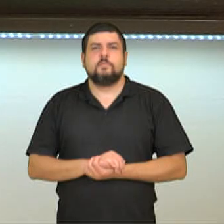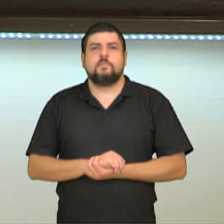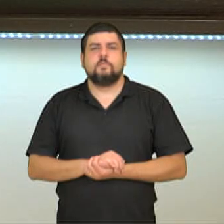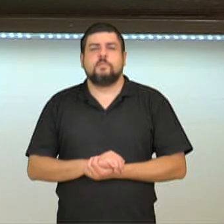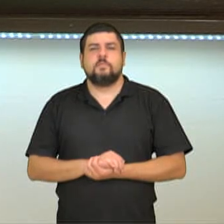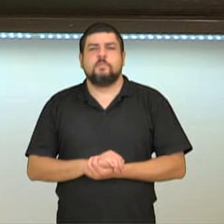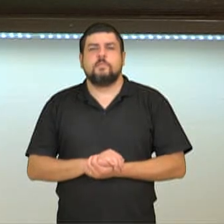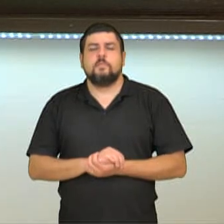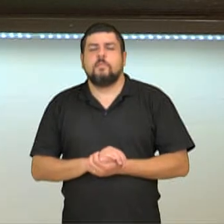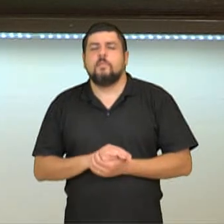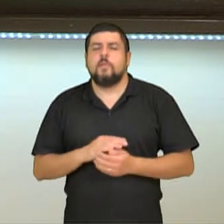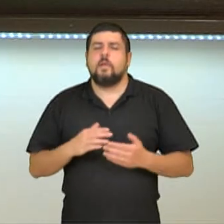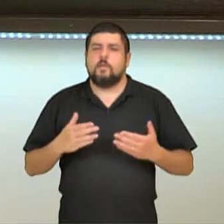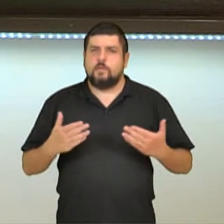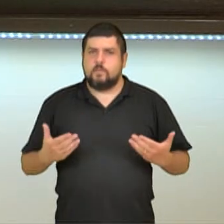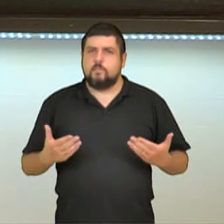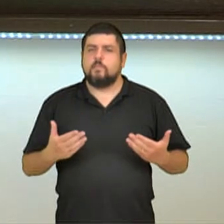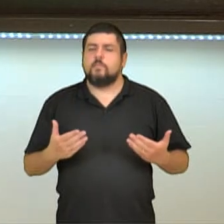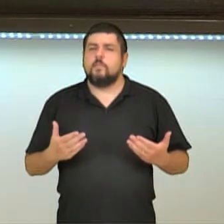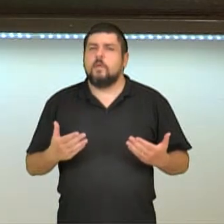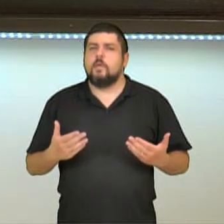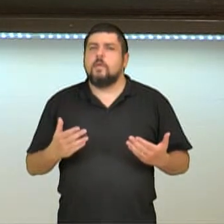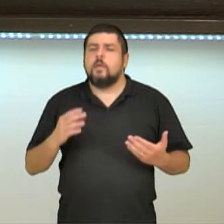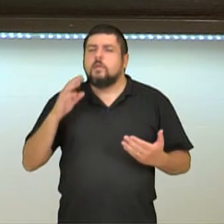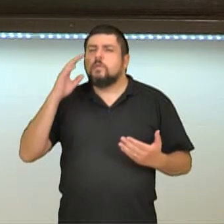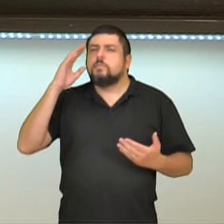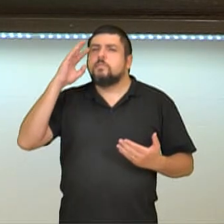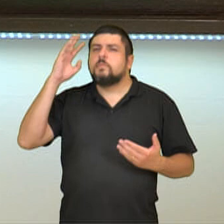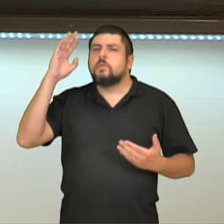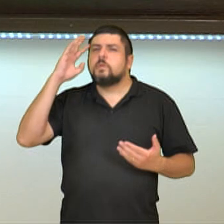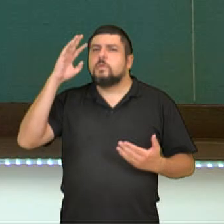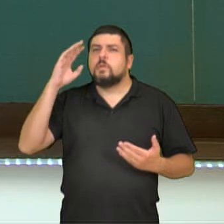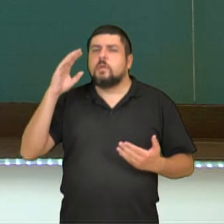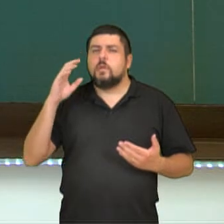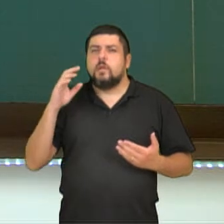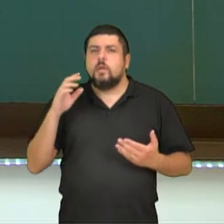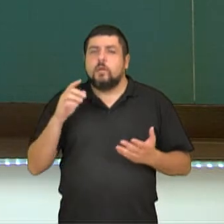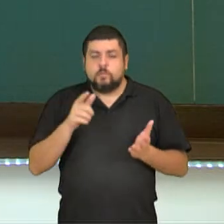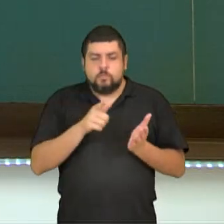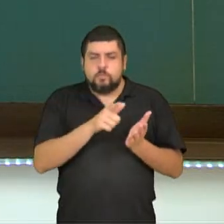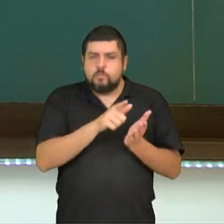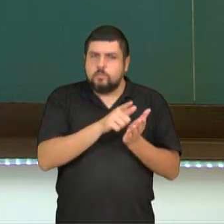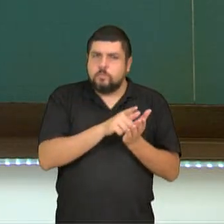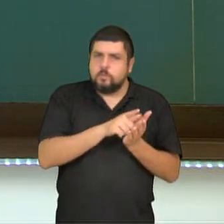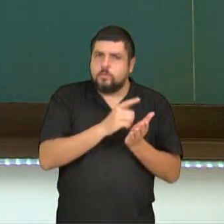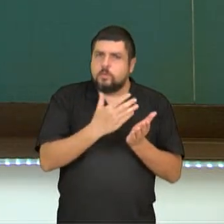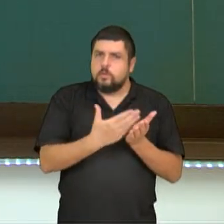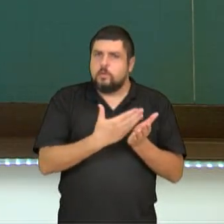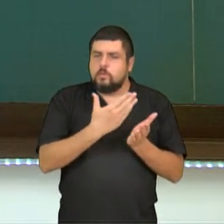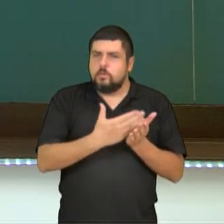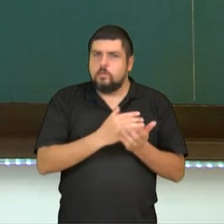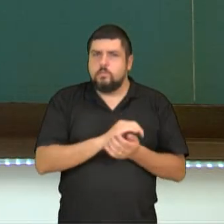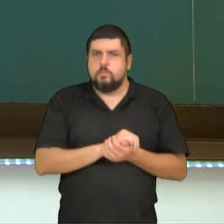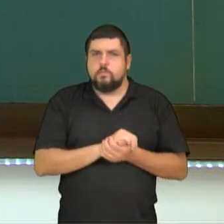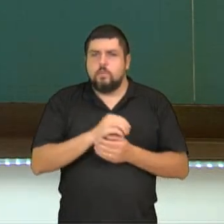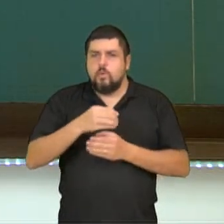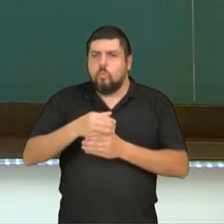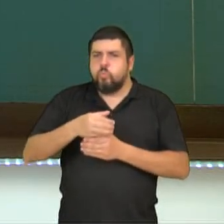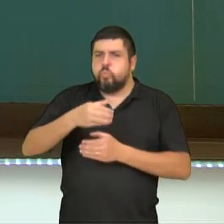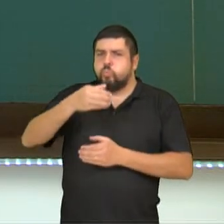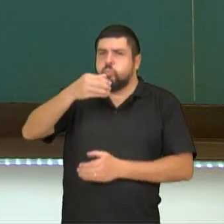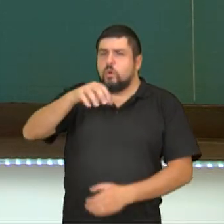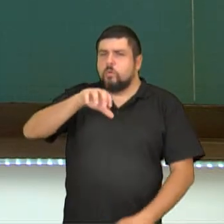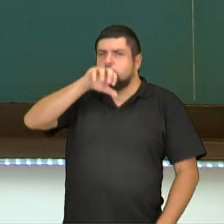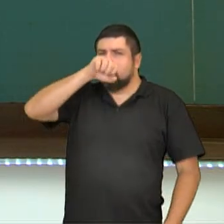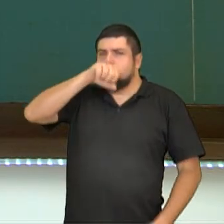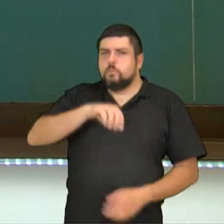Bom, a ideia de plano vai ser o quê? A folha de um caderno? Um cilindro de oxigênio? O